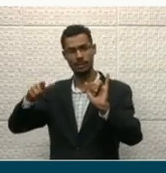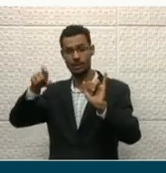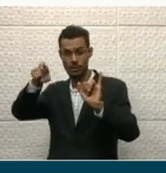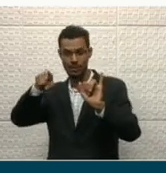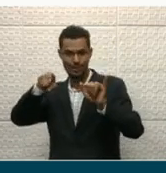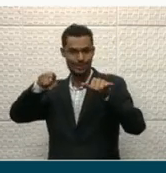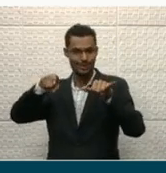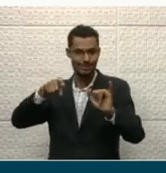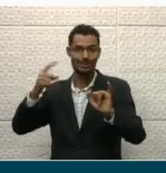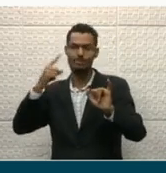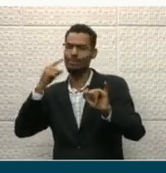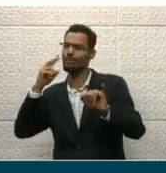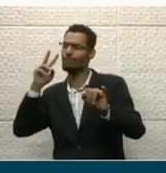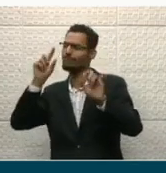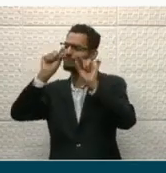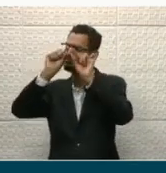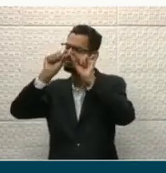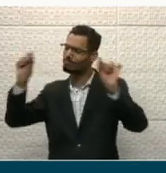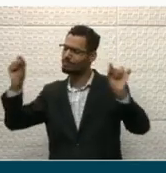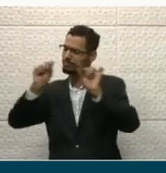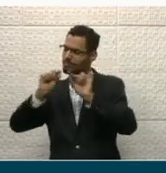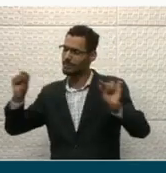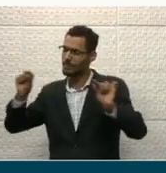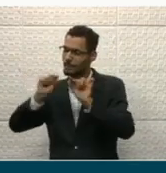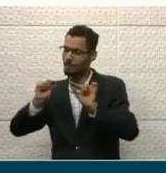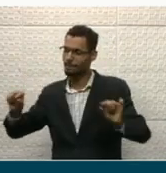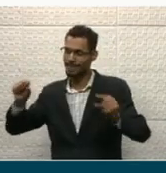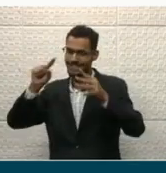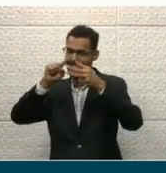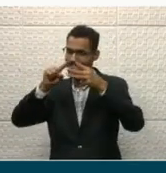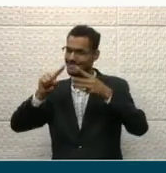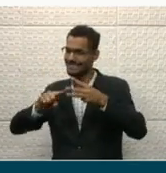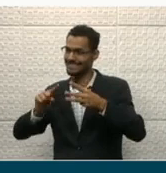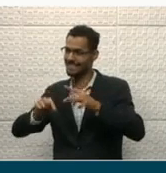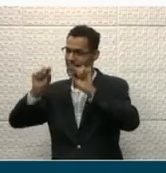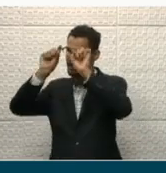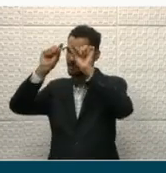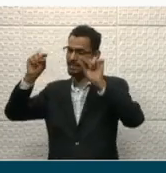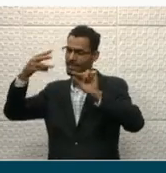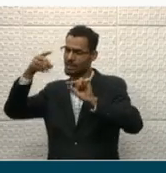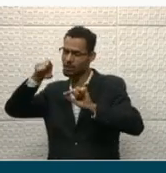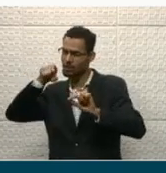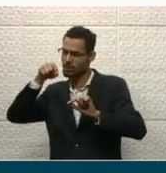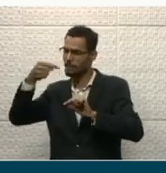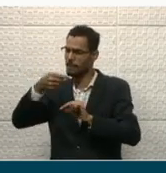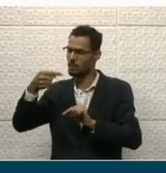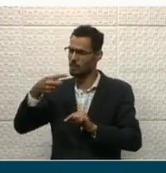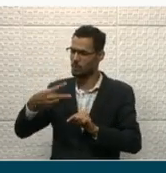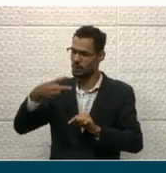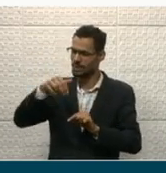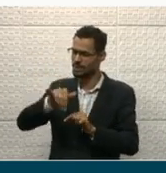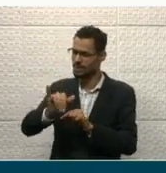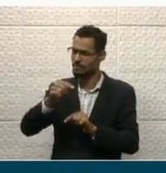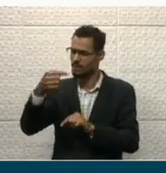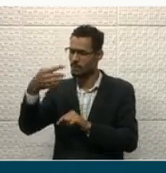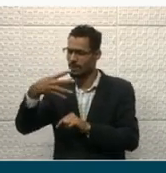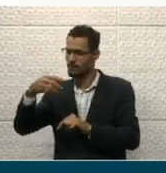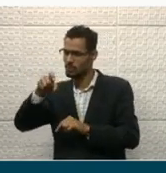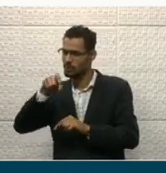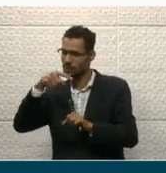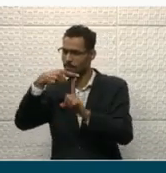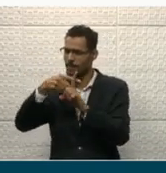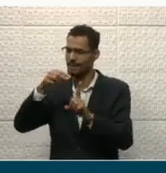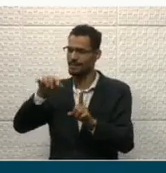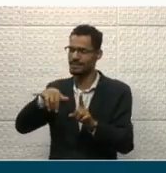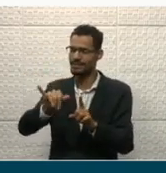E depois eu avalio as linhas a partir das três componentes. 3x menos 2y, 4x mais y e